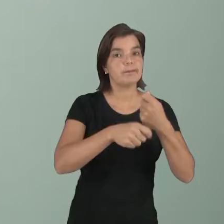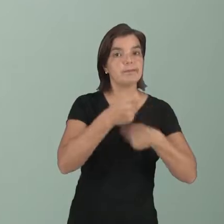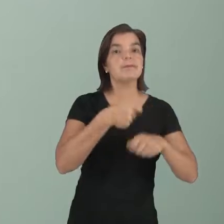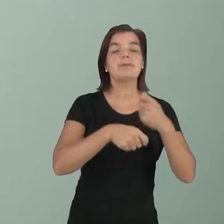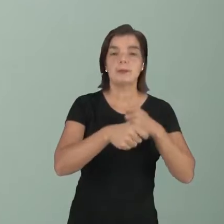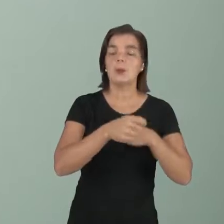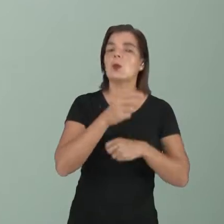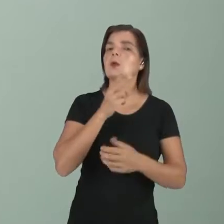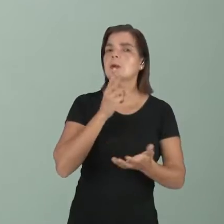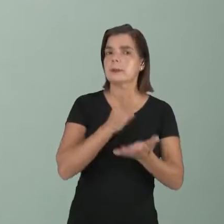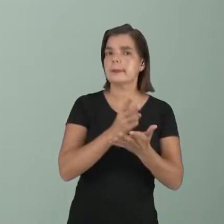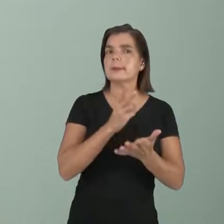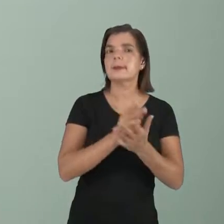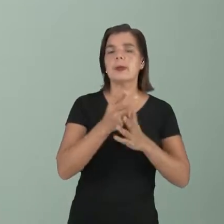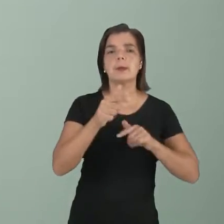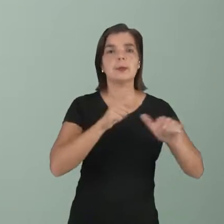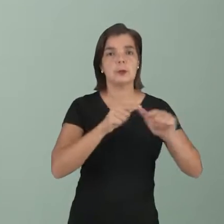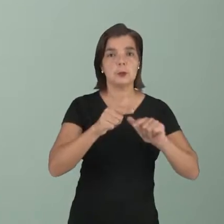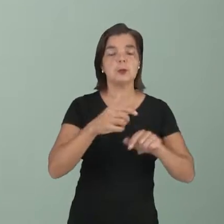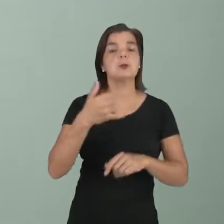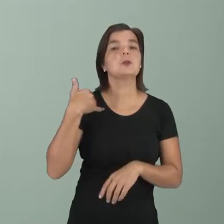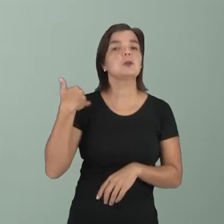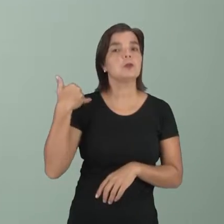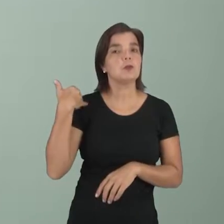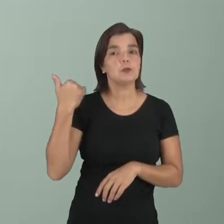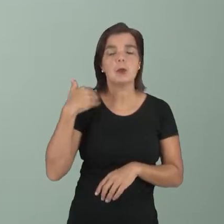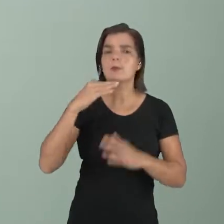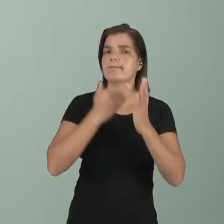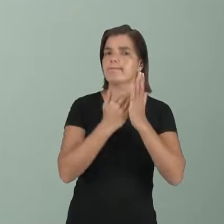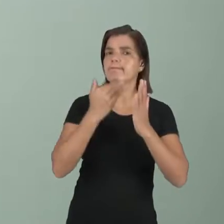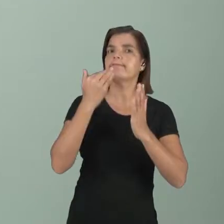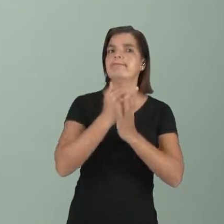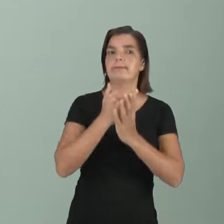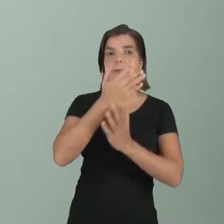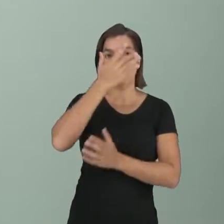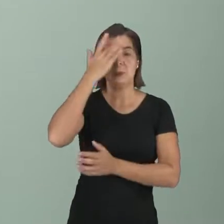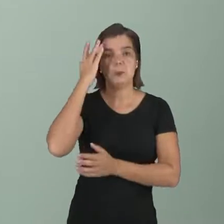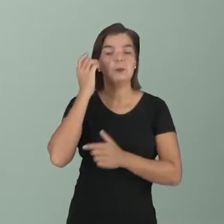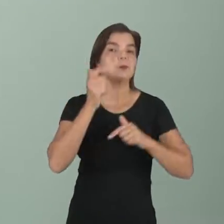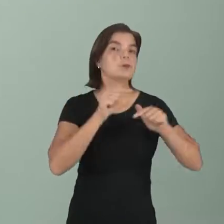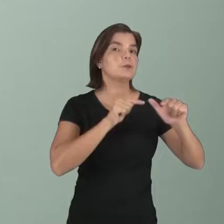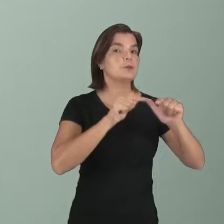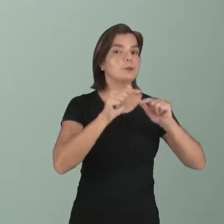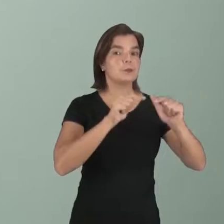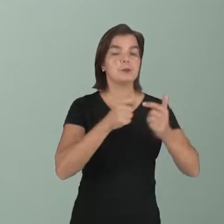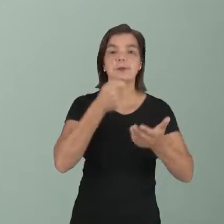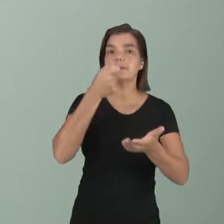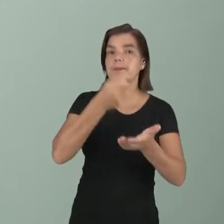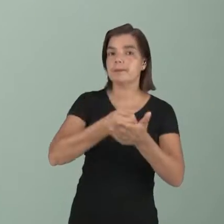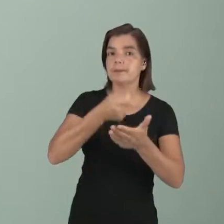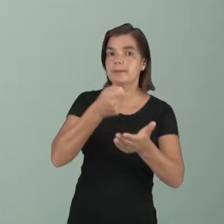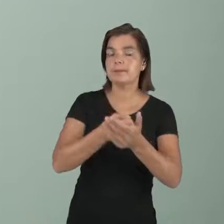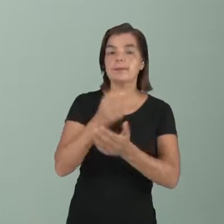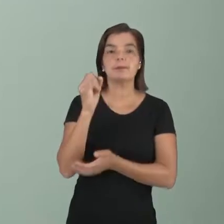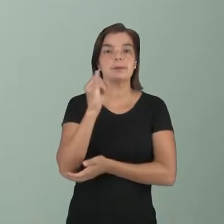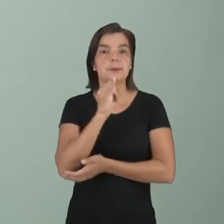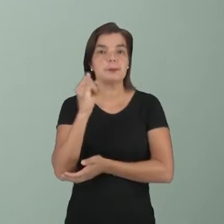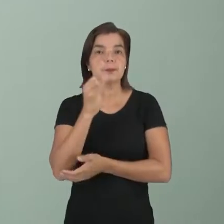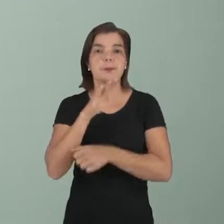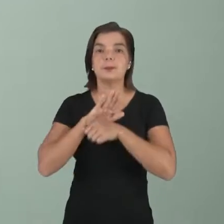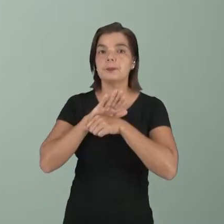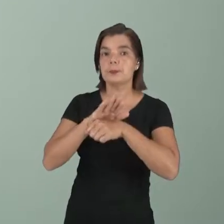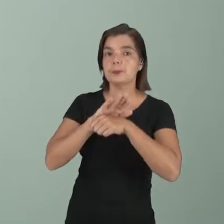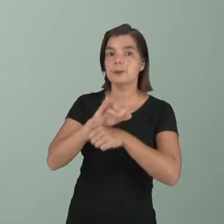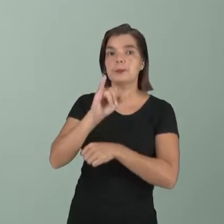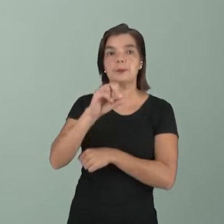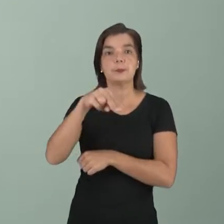economicamente ativas, de idade, aquelas pessoas que trabalham, que pagam o seu imposto, que